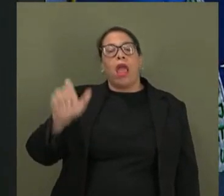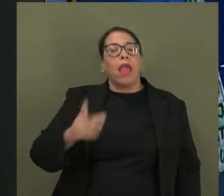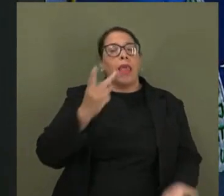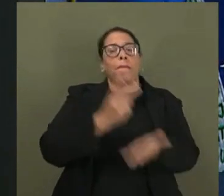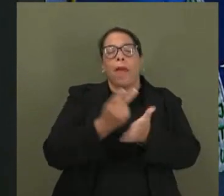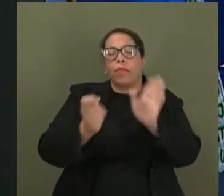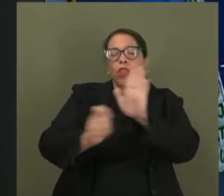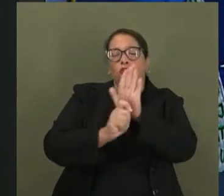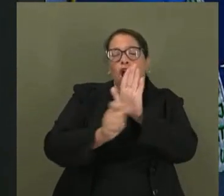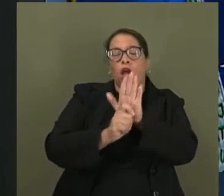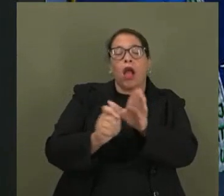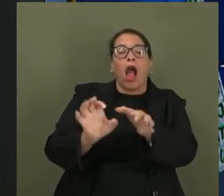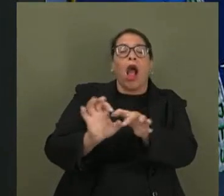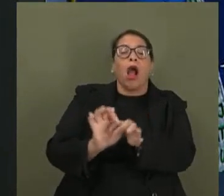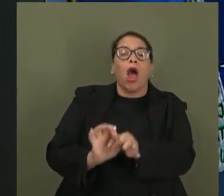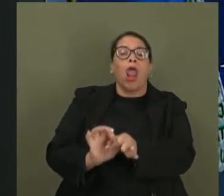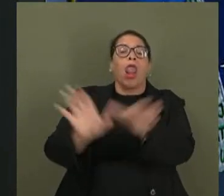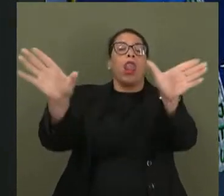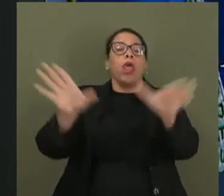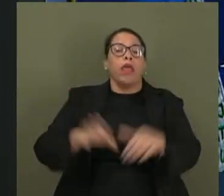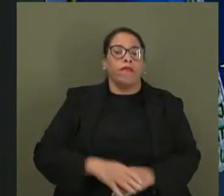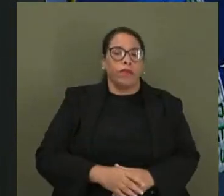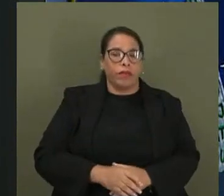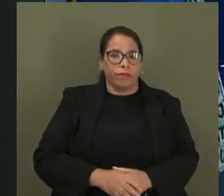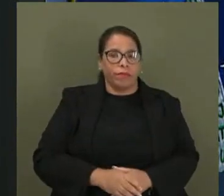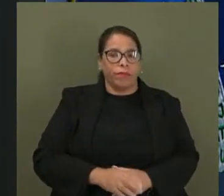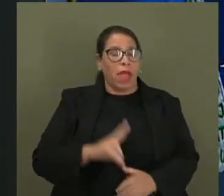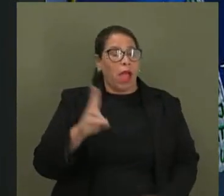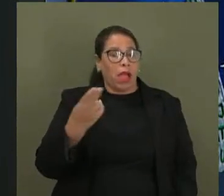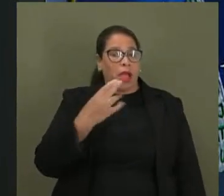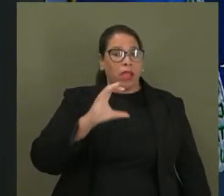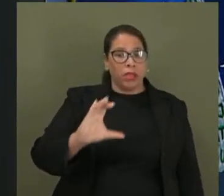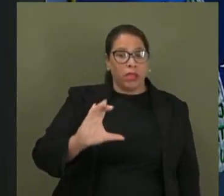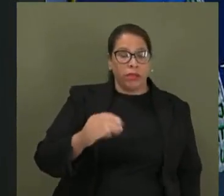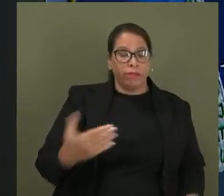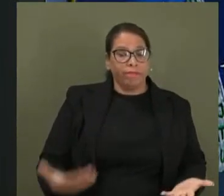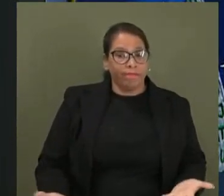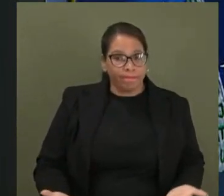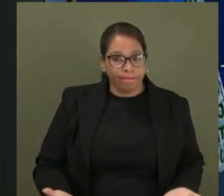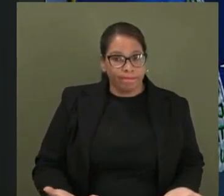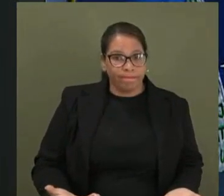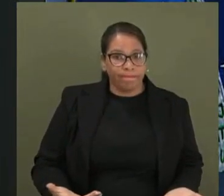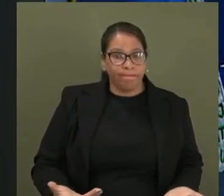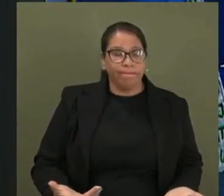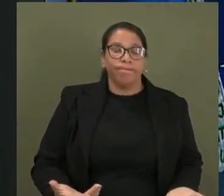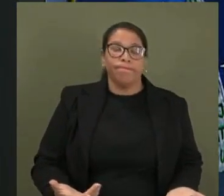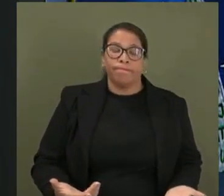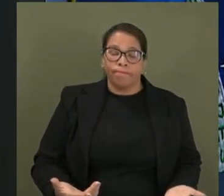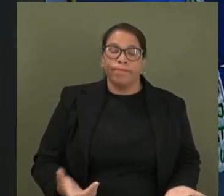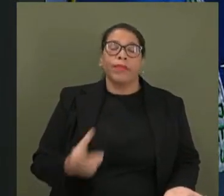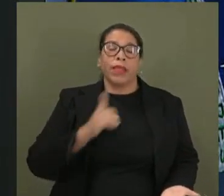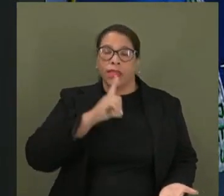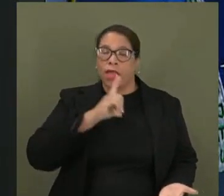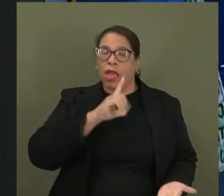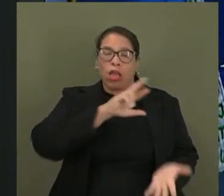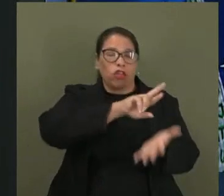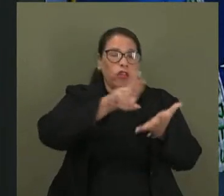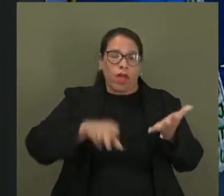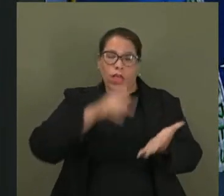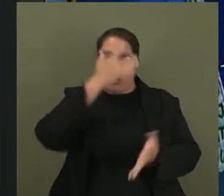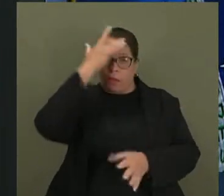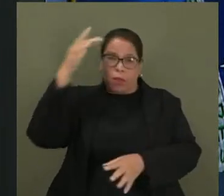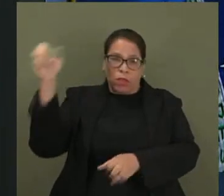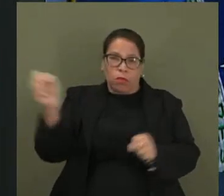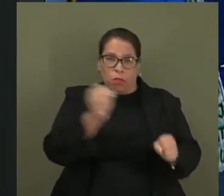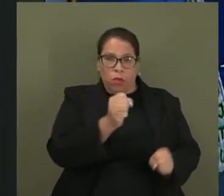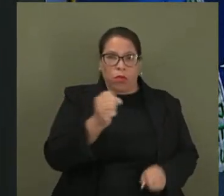mesmo Supremo com o vergonhoso habeas corpus. E está aí, muitos outros poderosos,